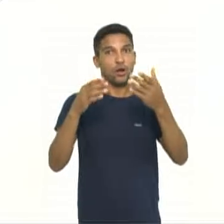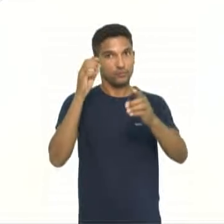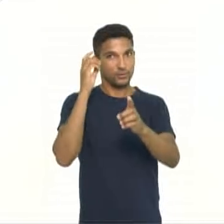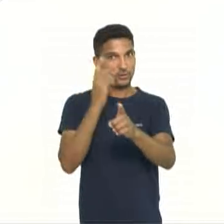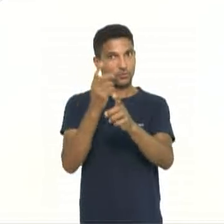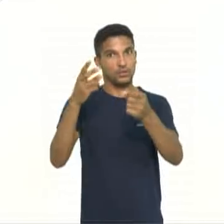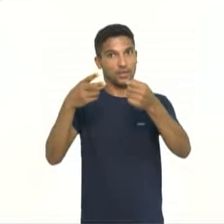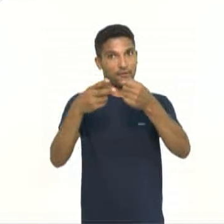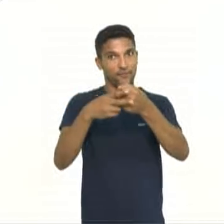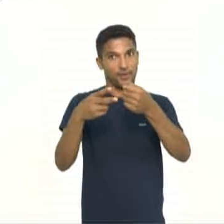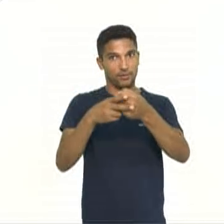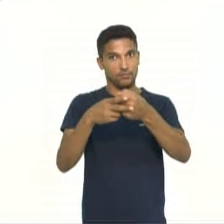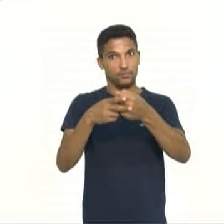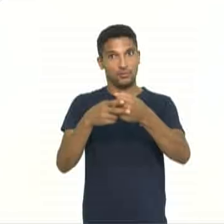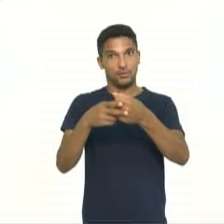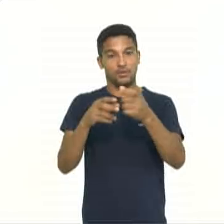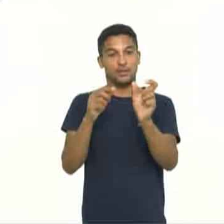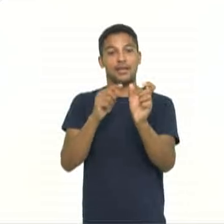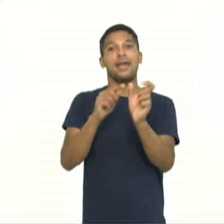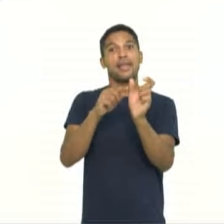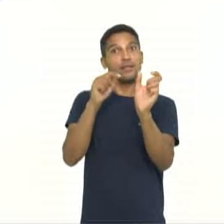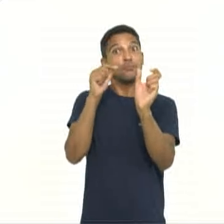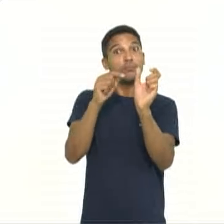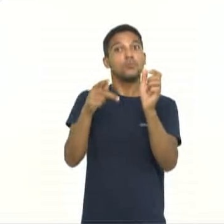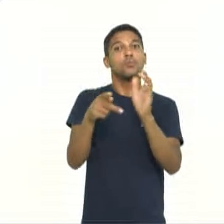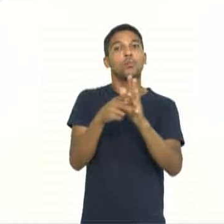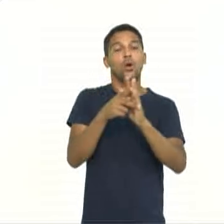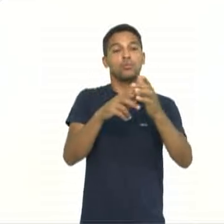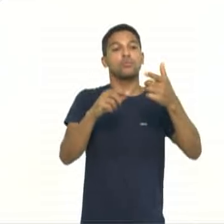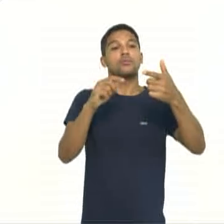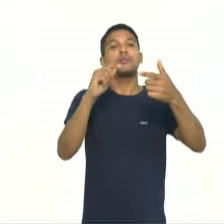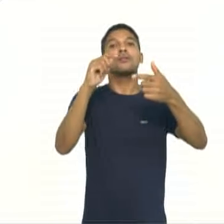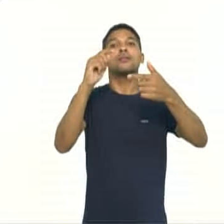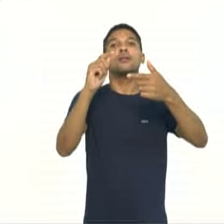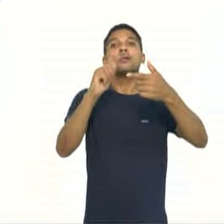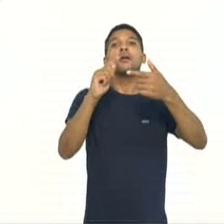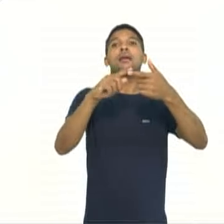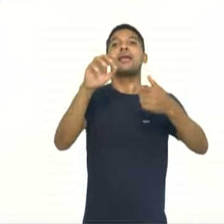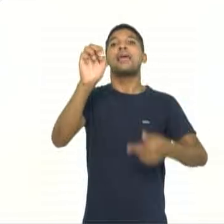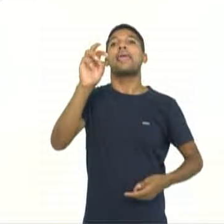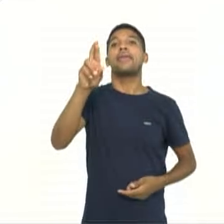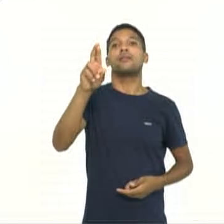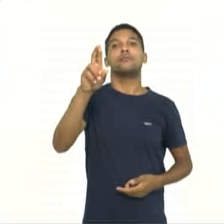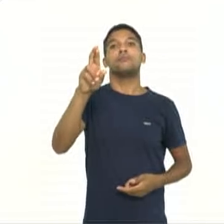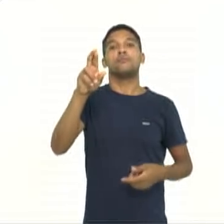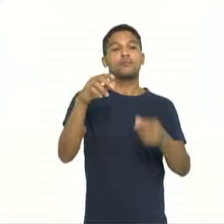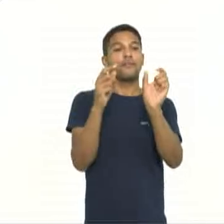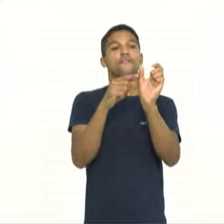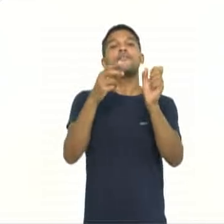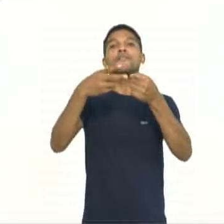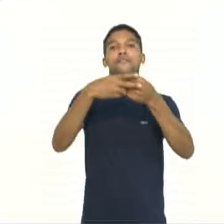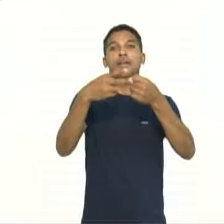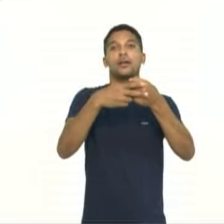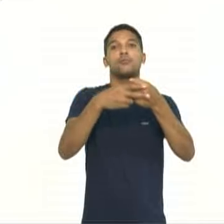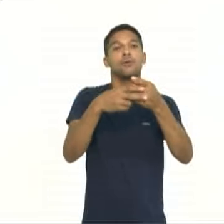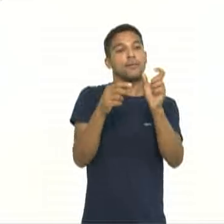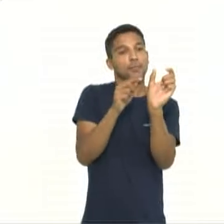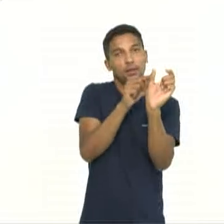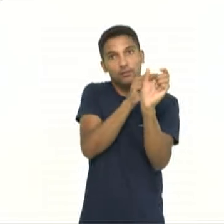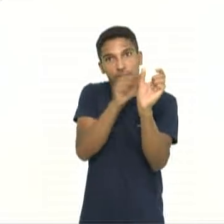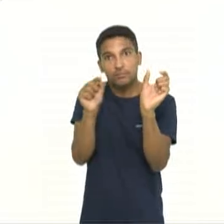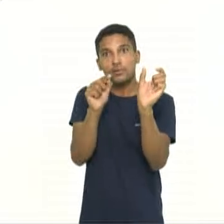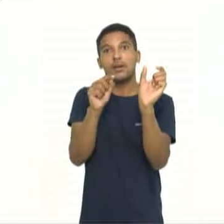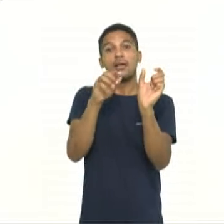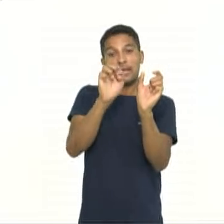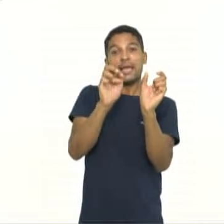infinitivo, né? Terminado em er, da segunda conjugação, e vão explicar o que esse verbo possivelmente prevê. E qual é a importância